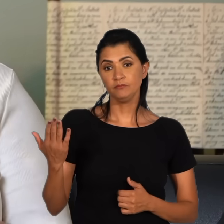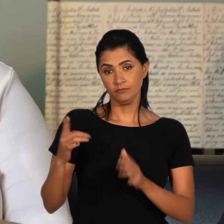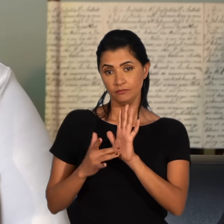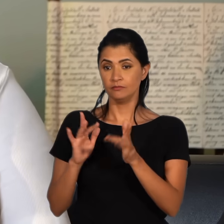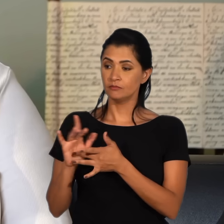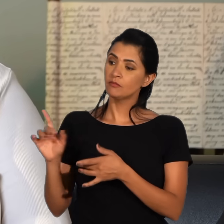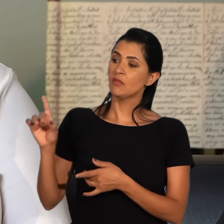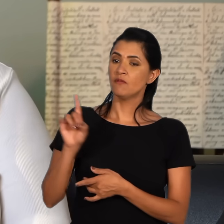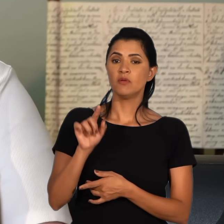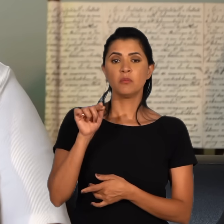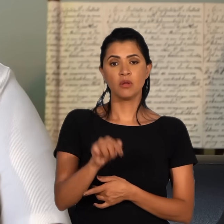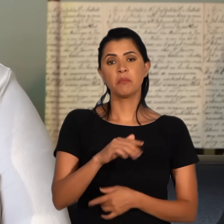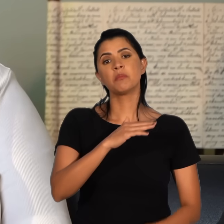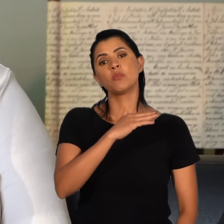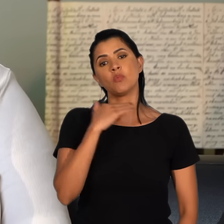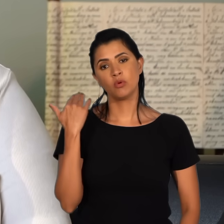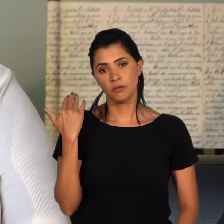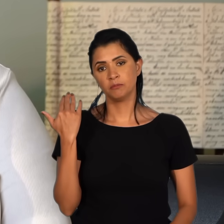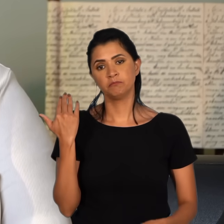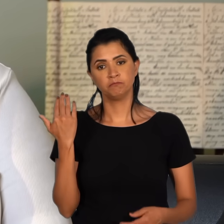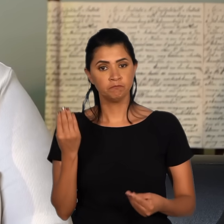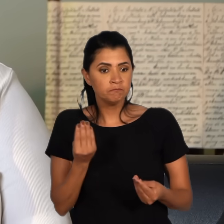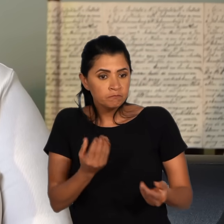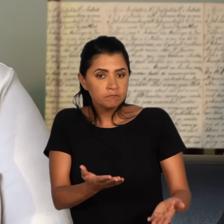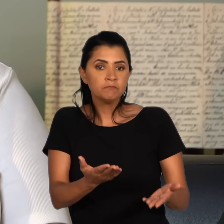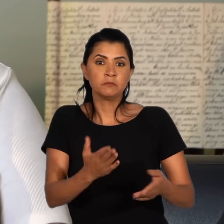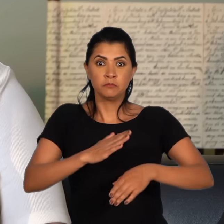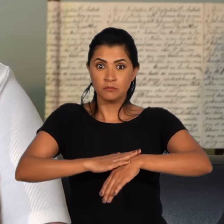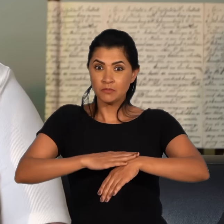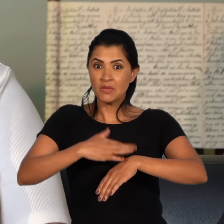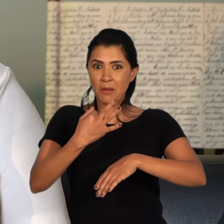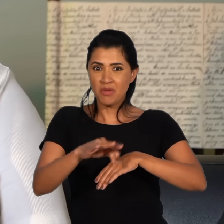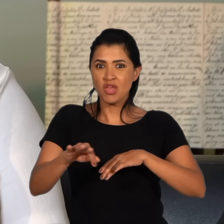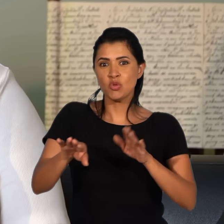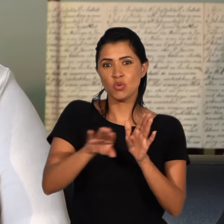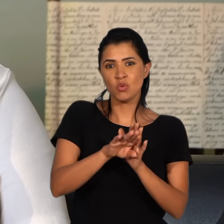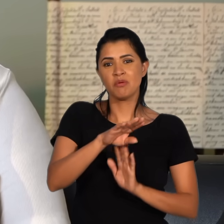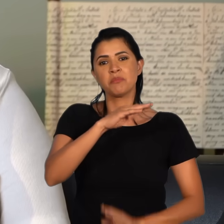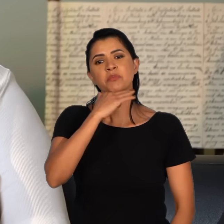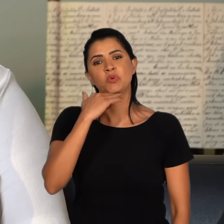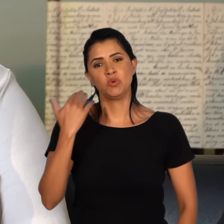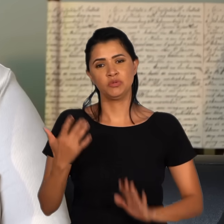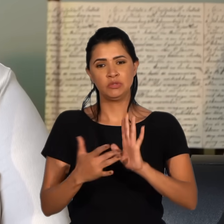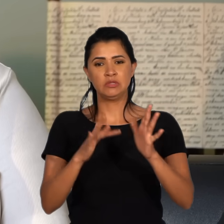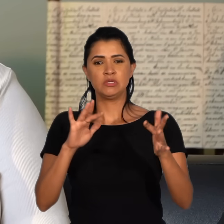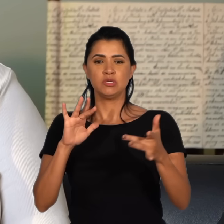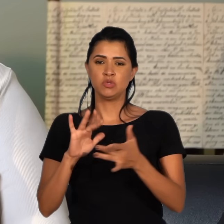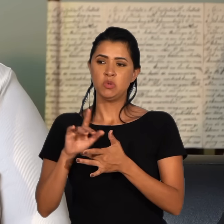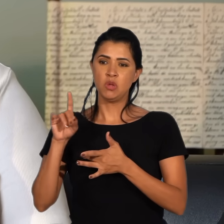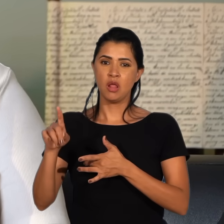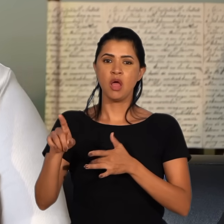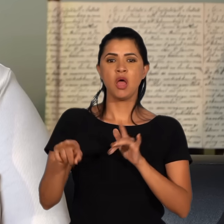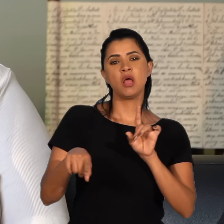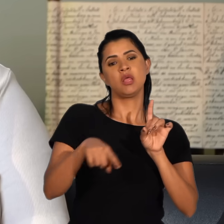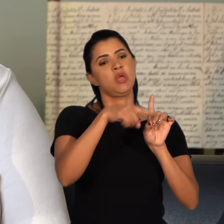ele veio para morrer Então quando chegou o momento da morte dele ele se